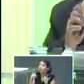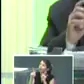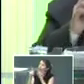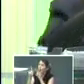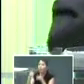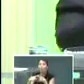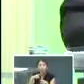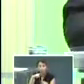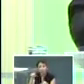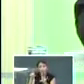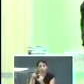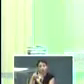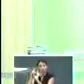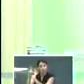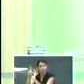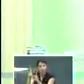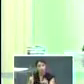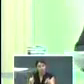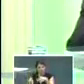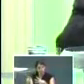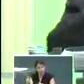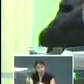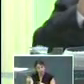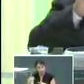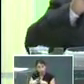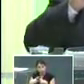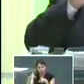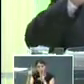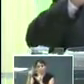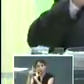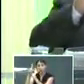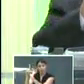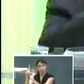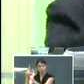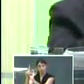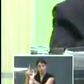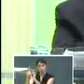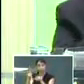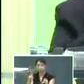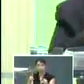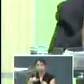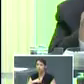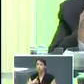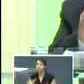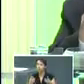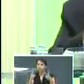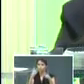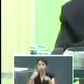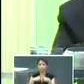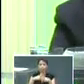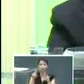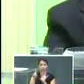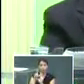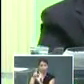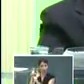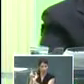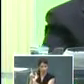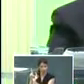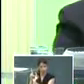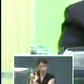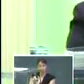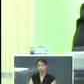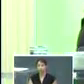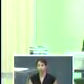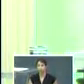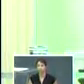está ligado nele. Você chora porque você está ligado nele. Você recebe vitória porque você está ligado nele.